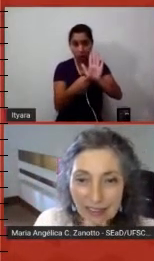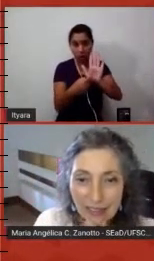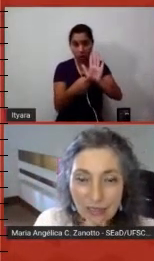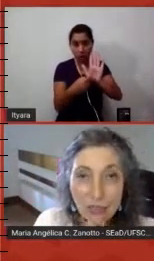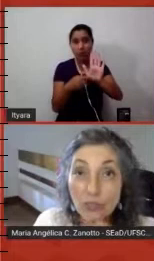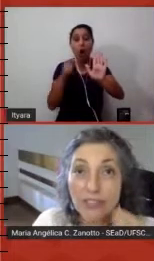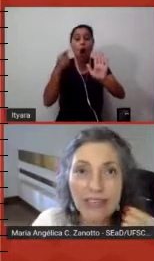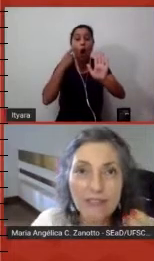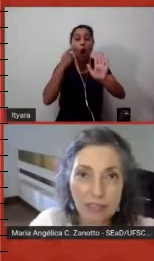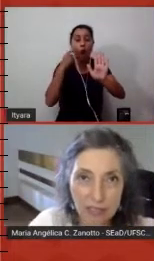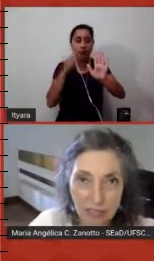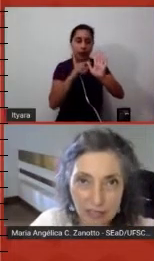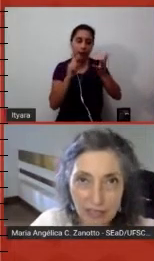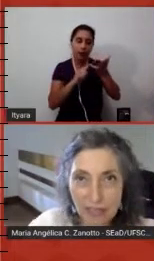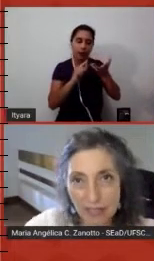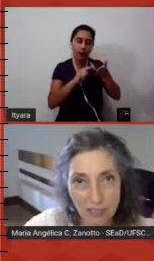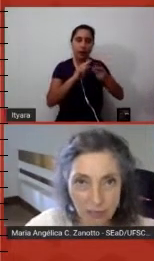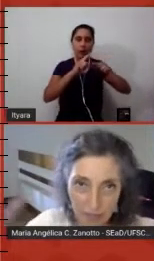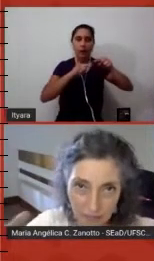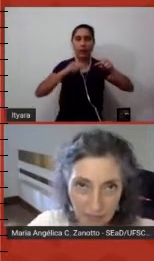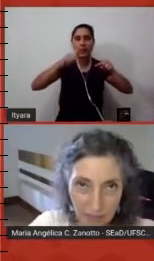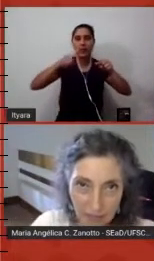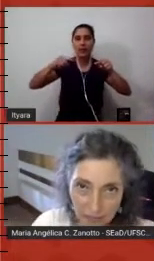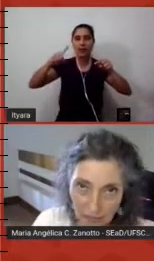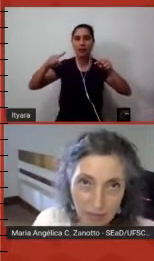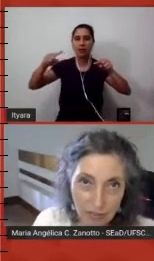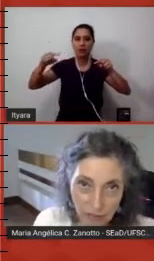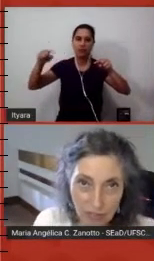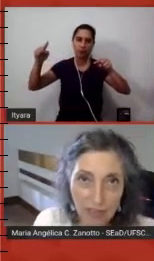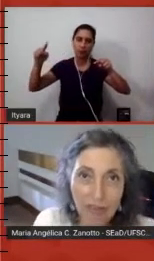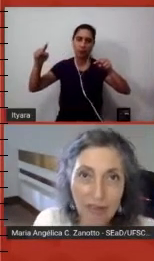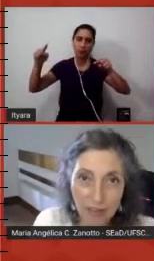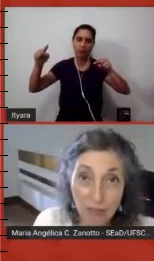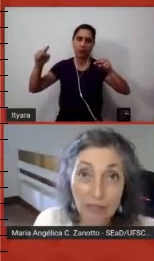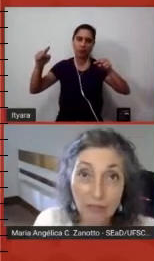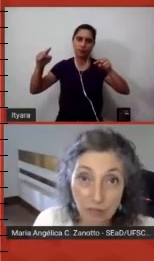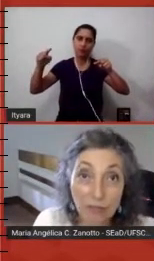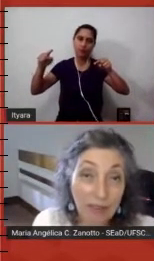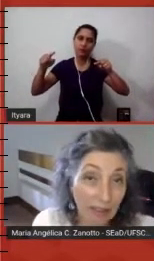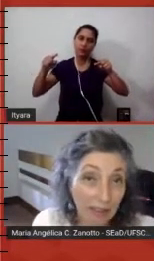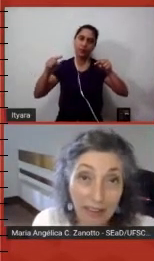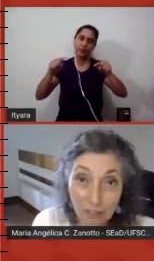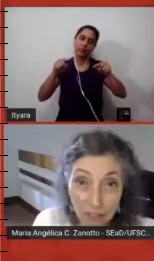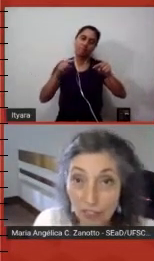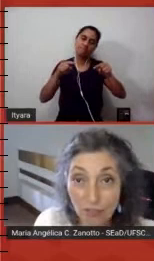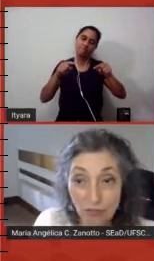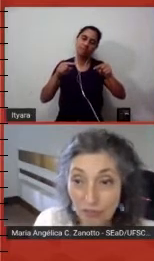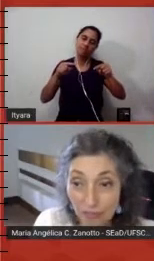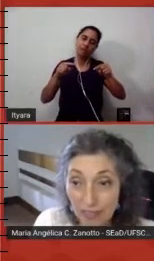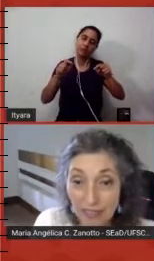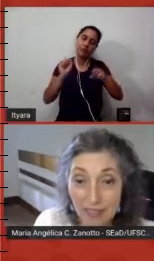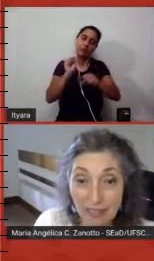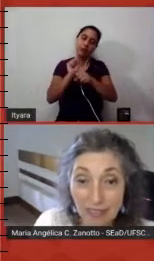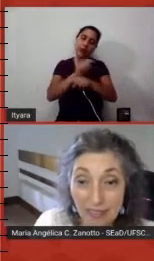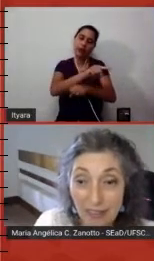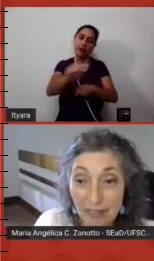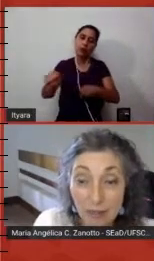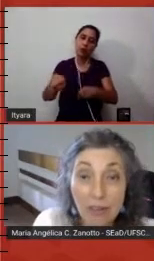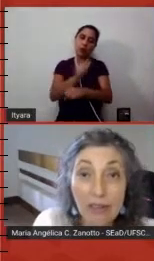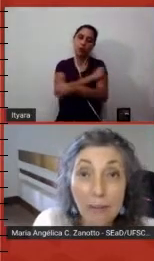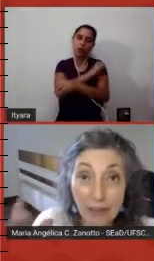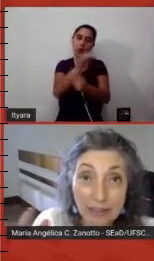esses critérios e os níveis que se deseja que aquilo seja, que os alunos atinjam